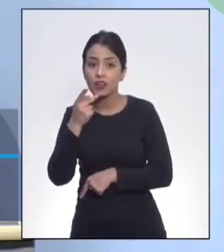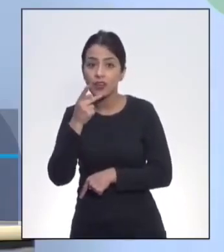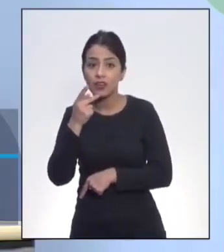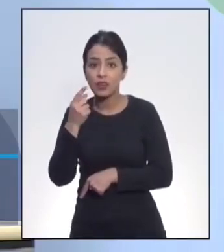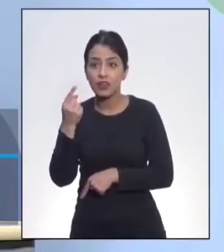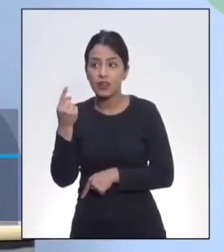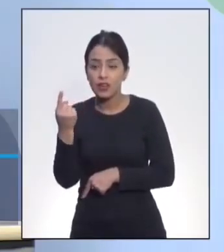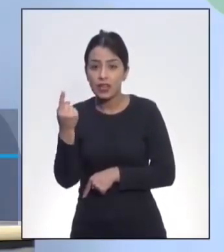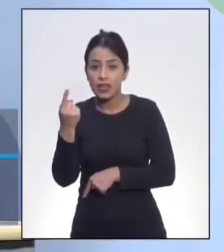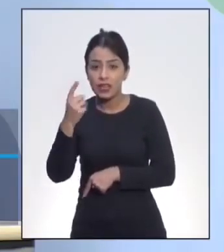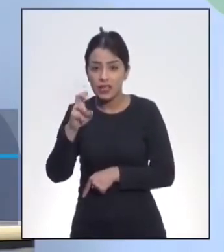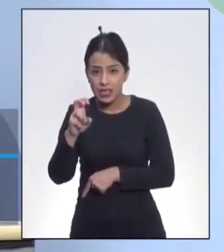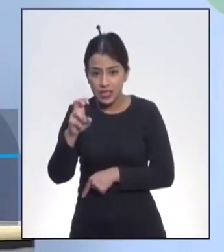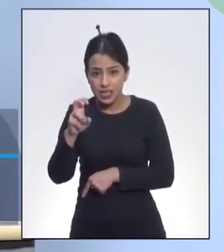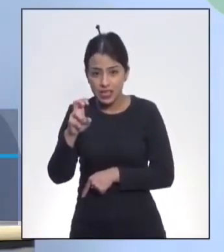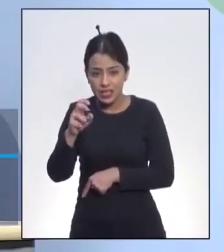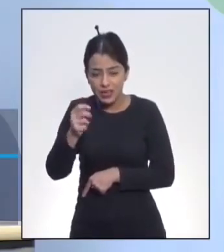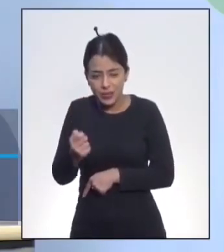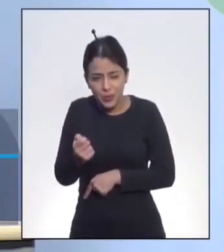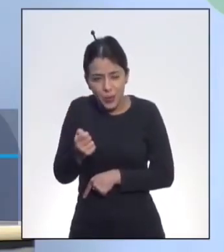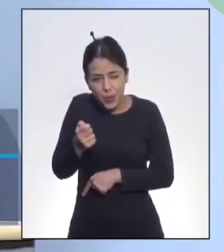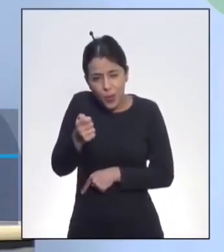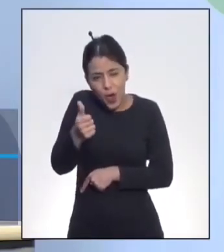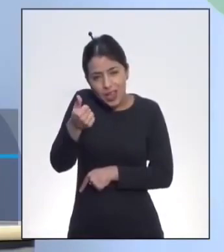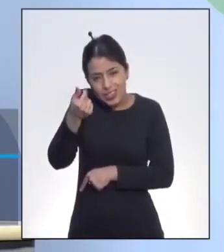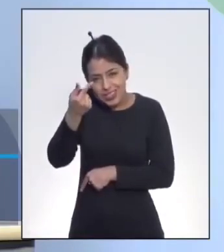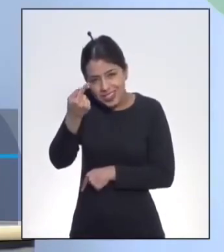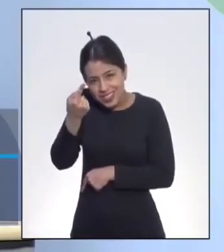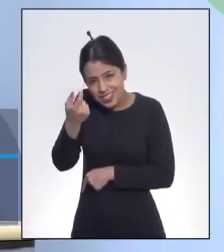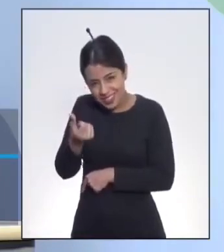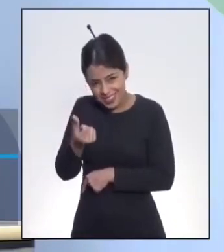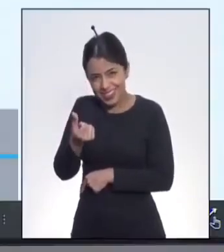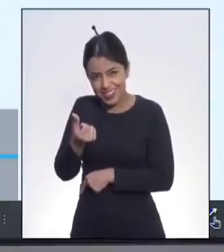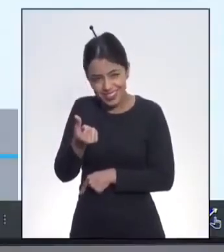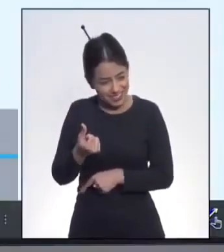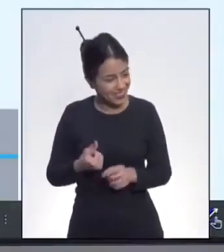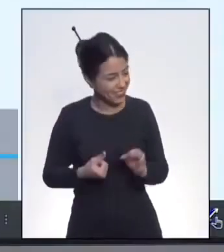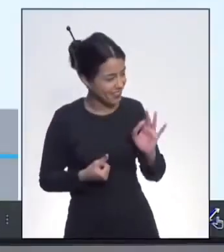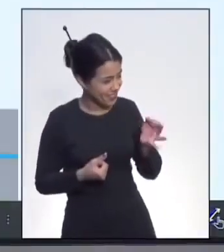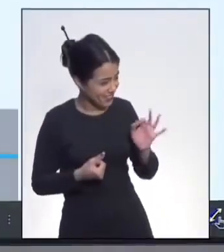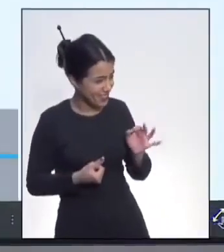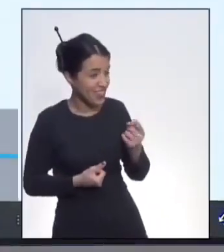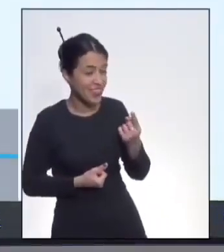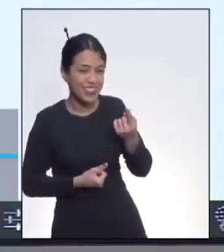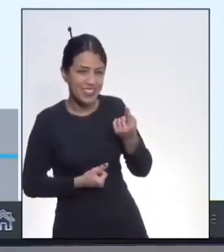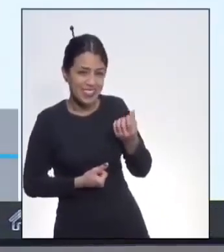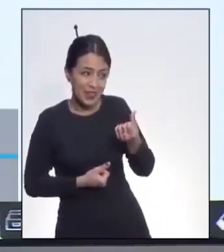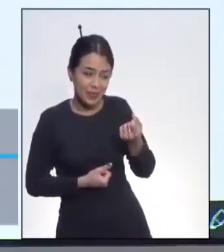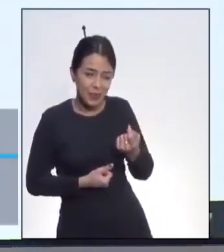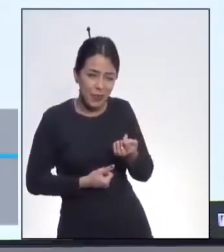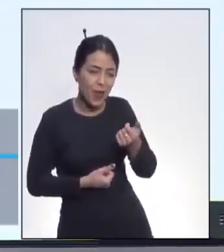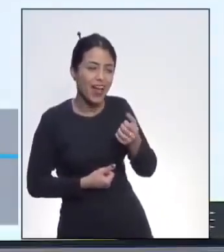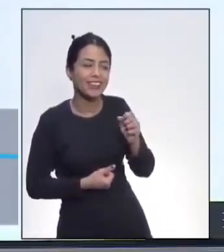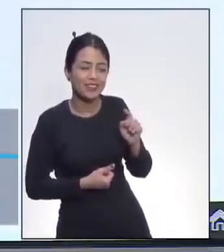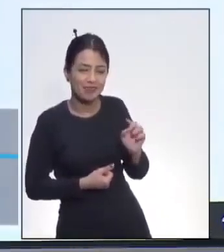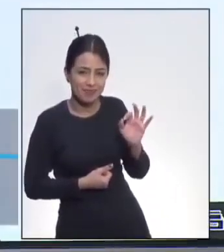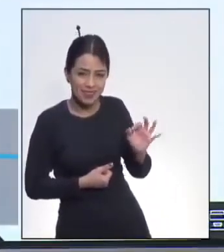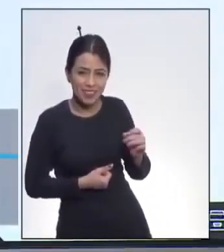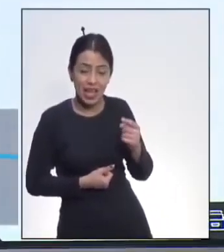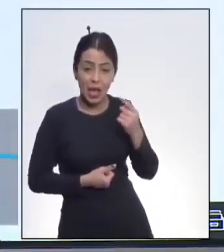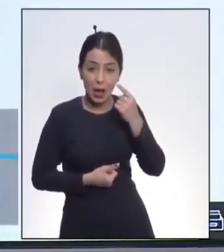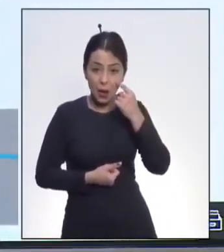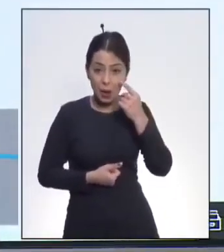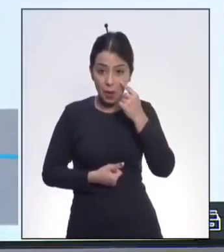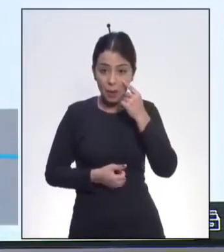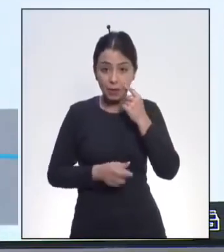quase 16. Esse quase 16 é o gancho que eu queria, hein? Olha, que legal. Tá? Então, temos aí